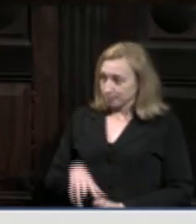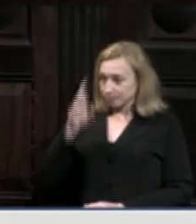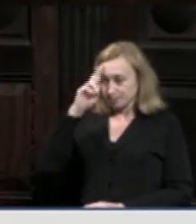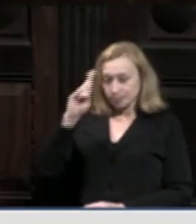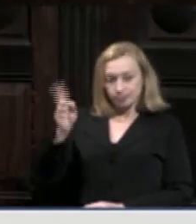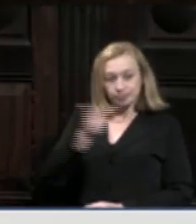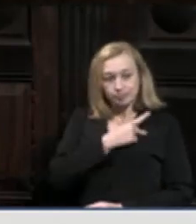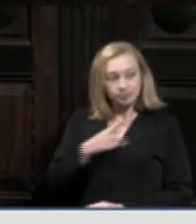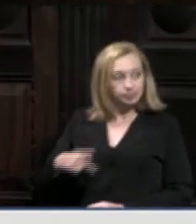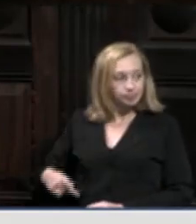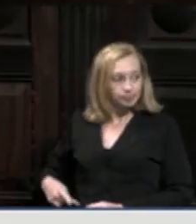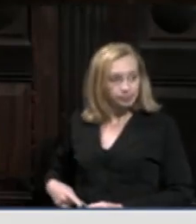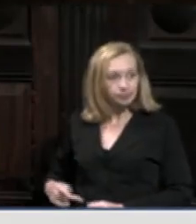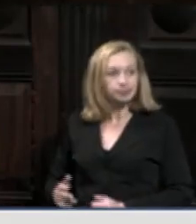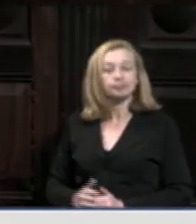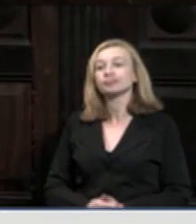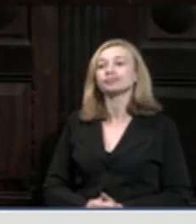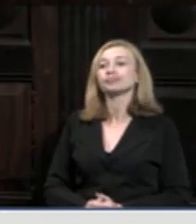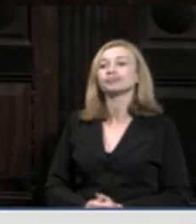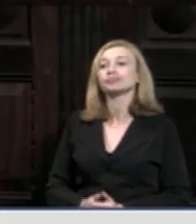senhoras e senhores deputados,